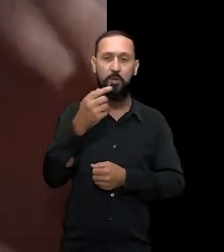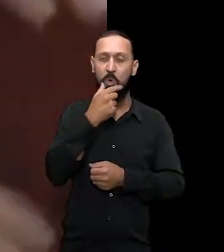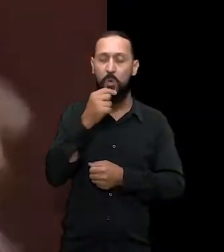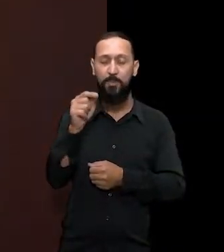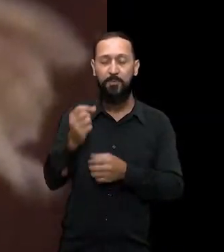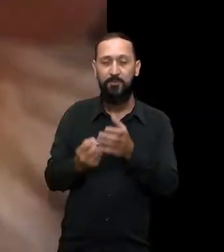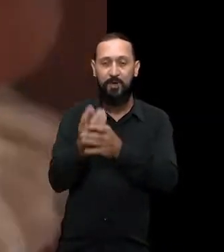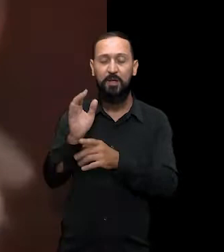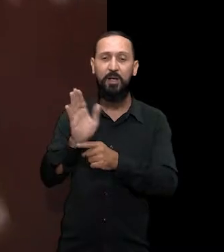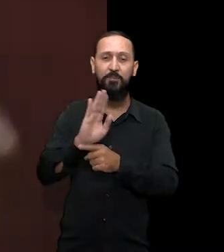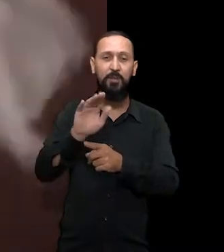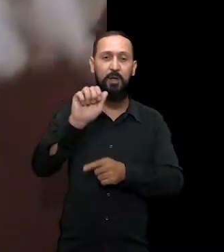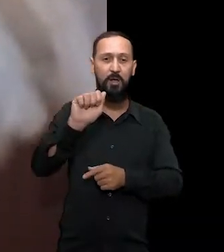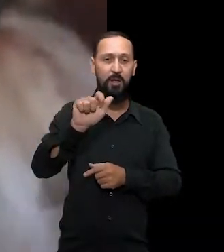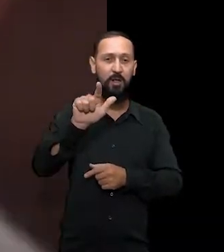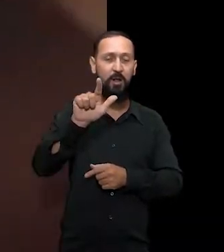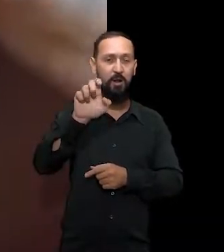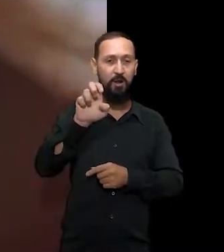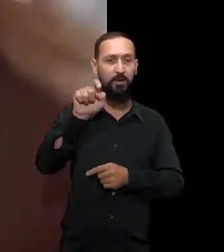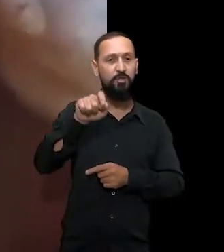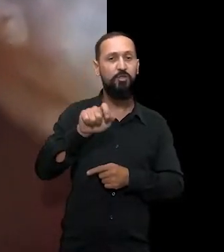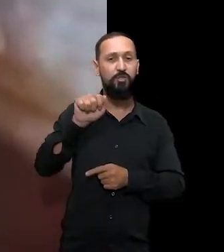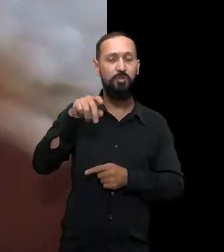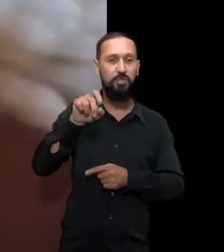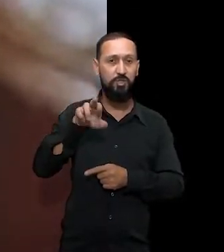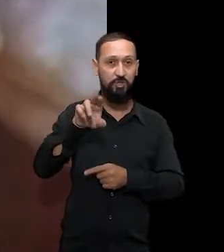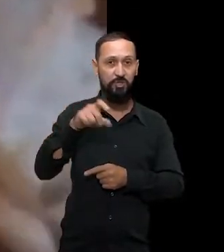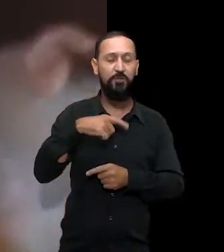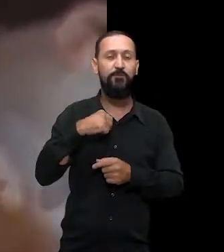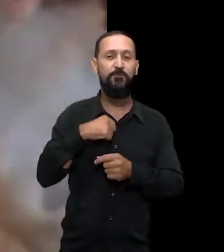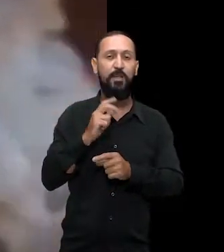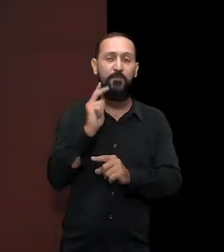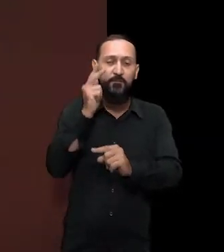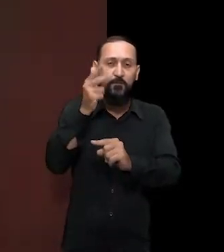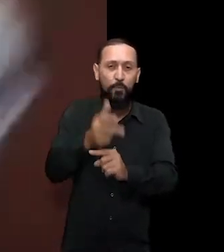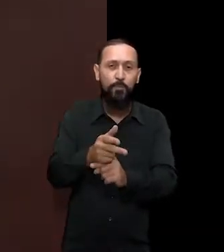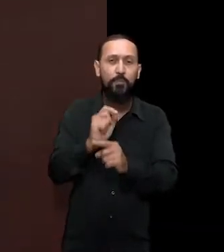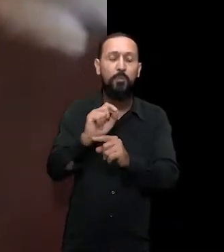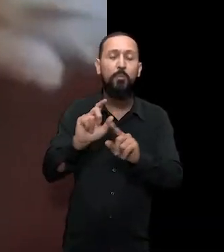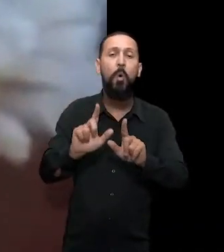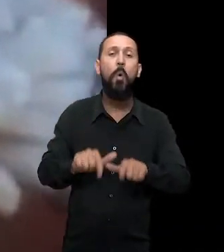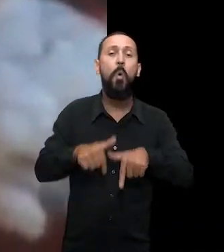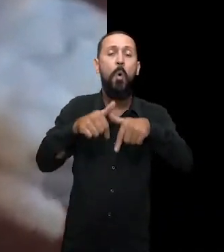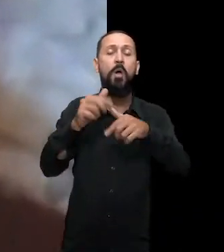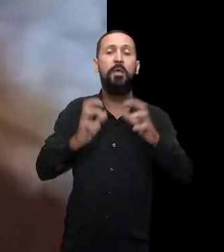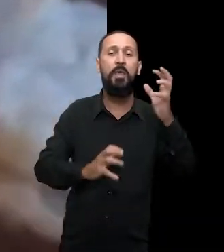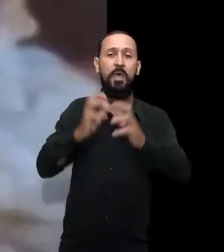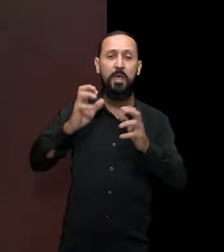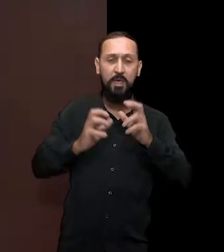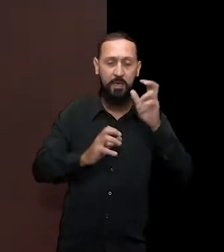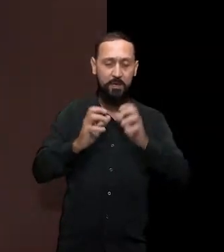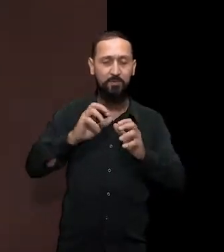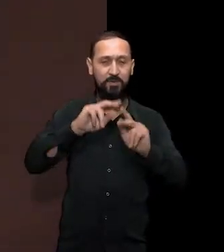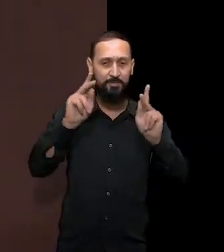cineasta Alexandre Basso realizou o documentário Guerreiros da Paz, homenageando Henrique Spengler.